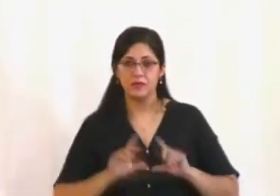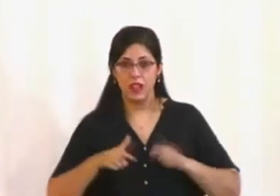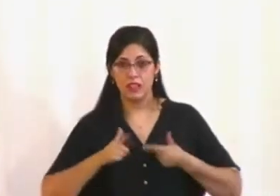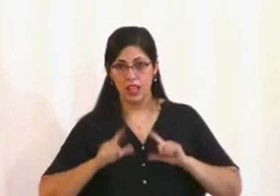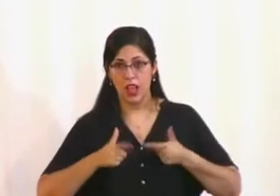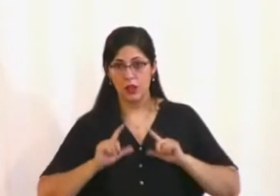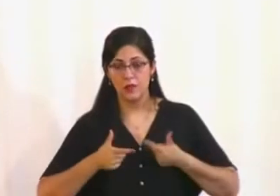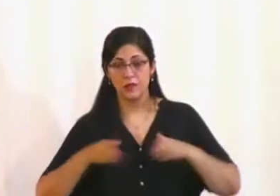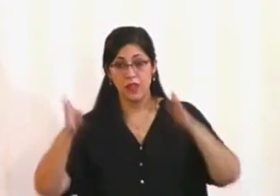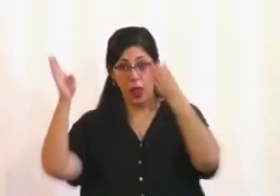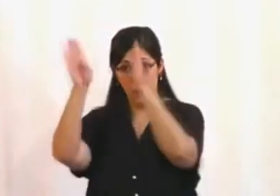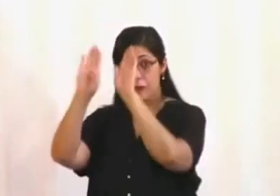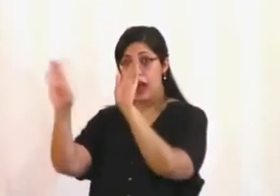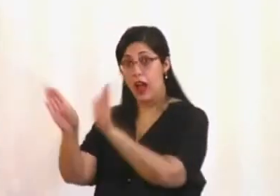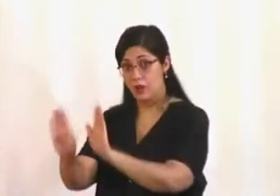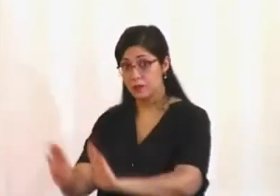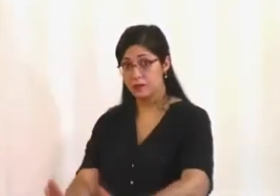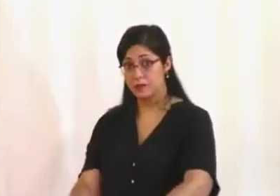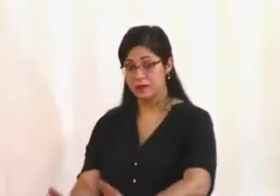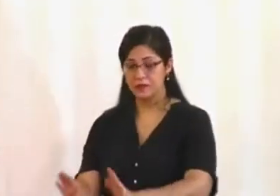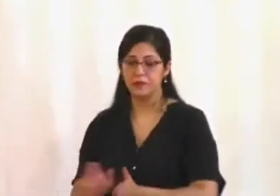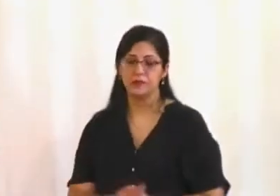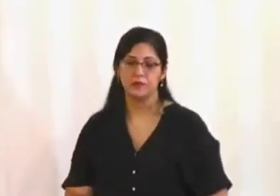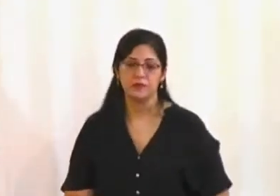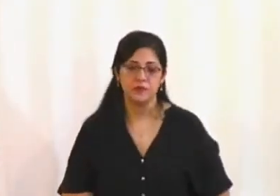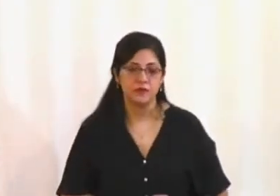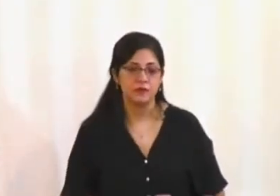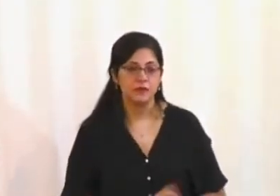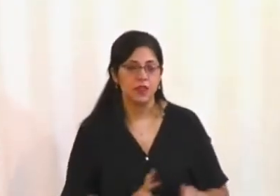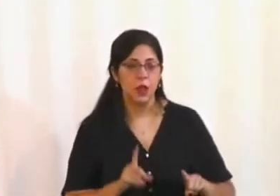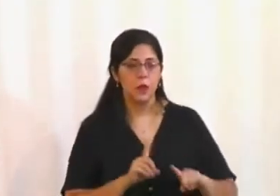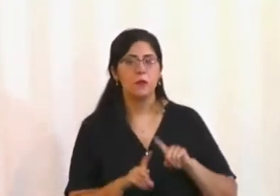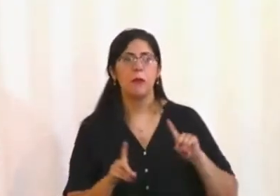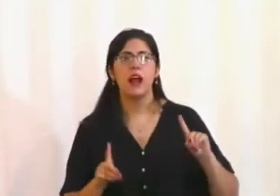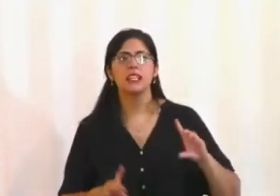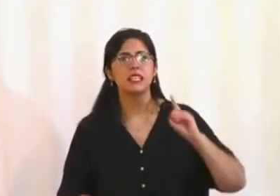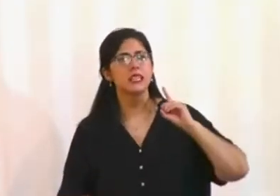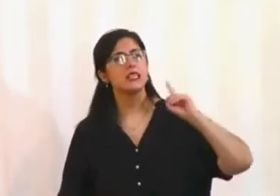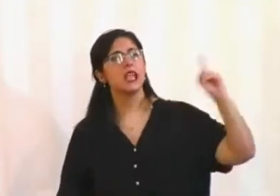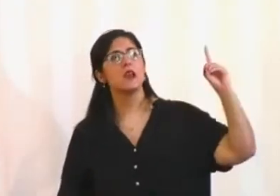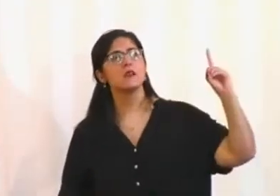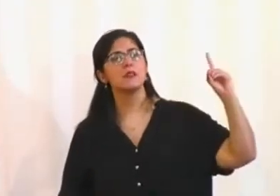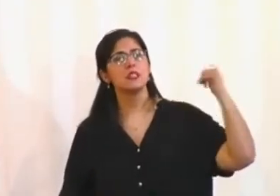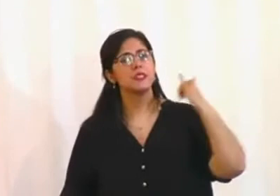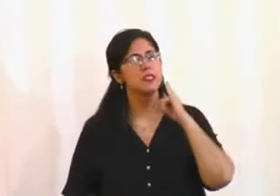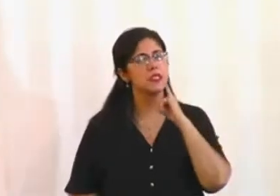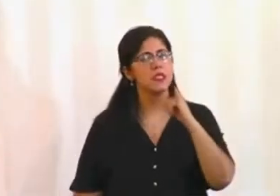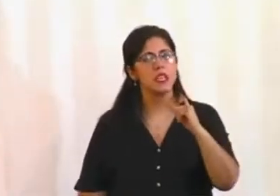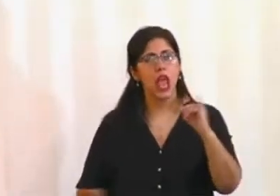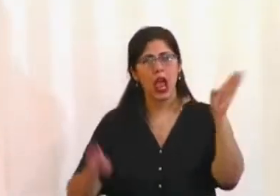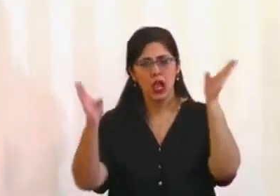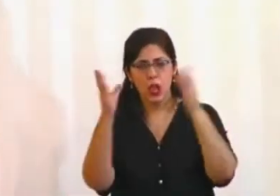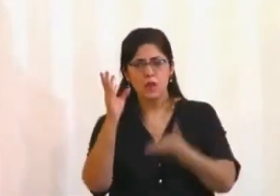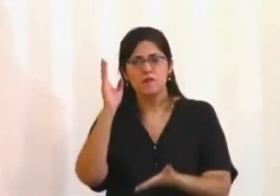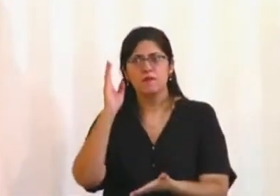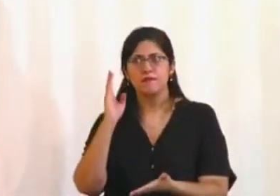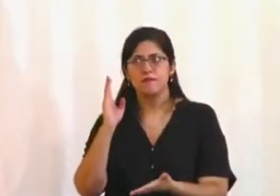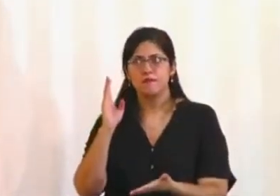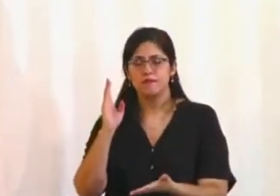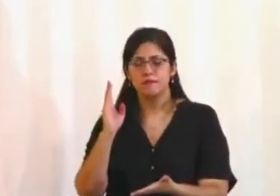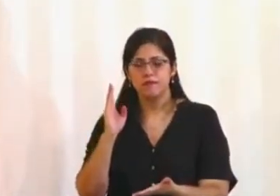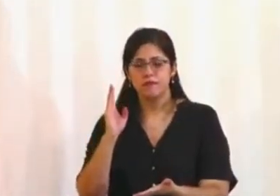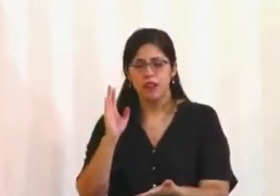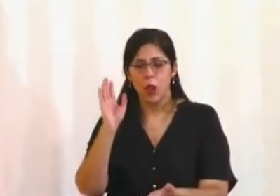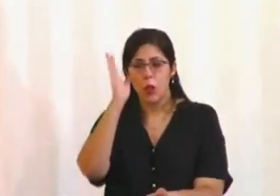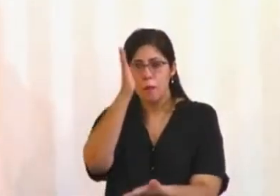adoravam a Baal. Nesse monte eles estavam fazendo coisas e Deus falou assim, pois eu vou no centro da adoração de vocês, eu vou no monte que vocês